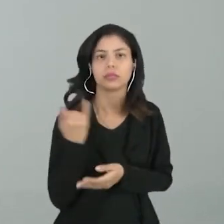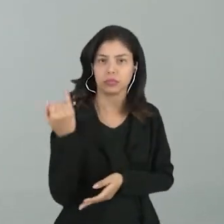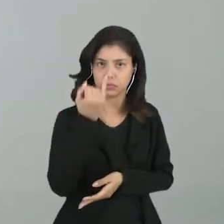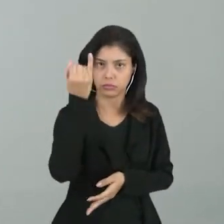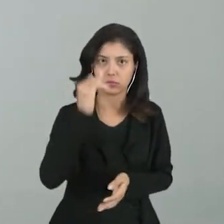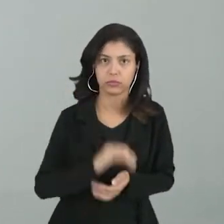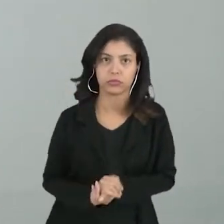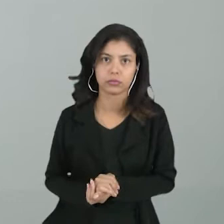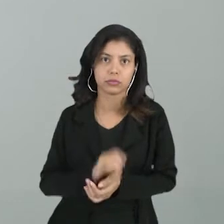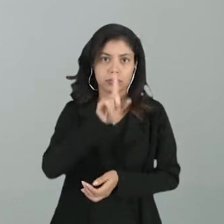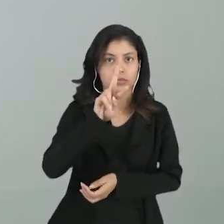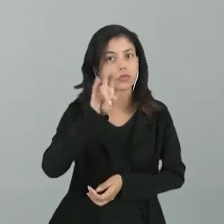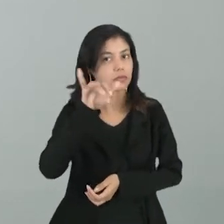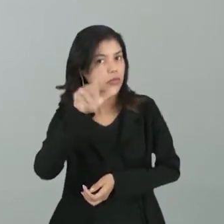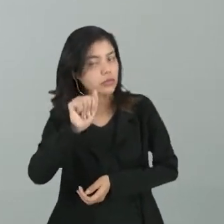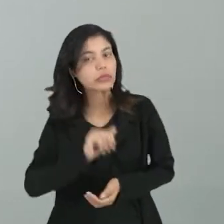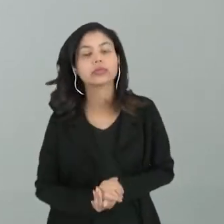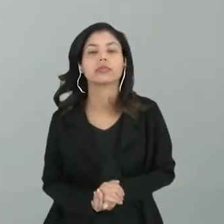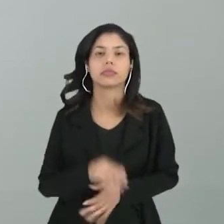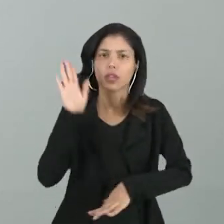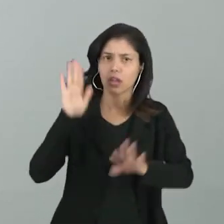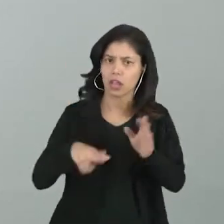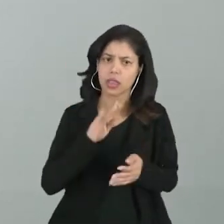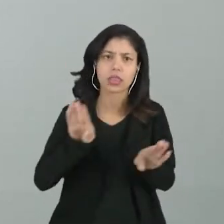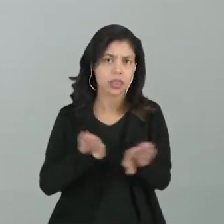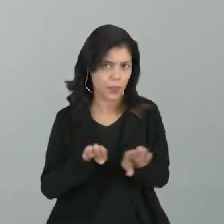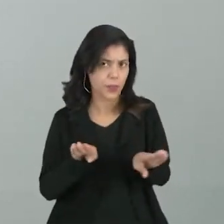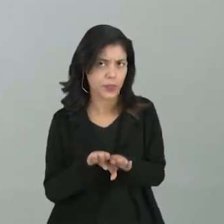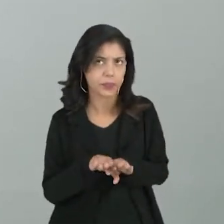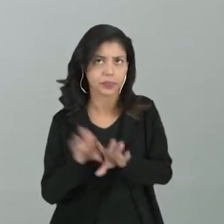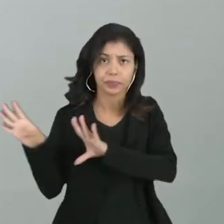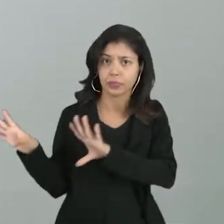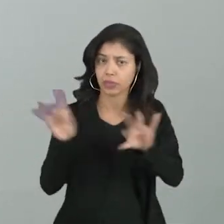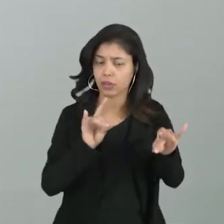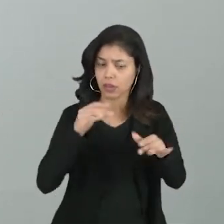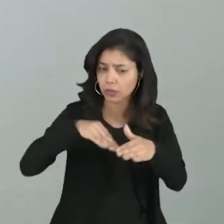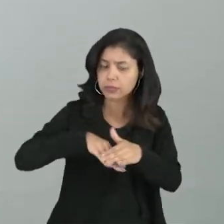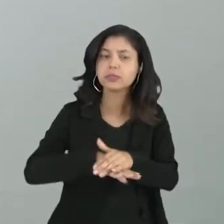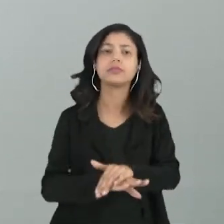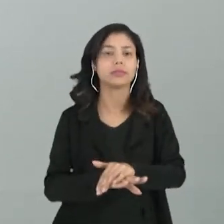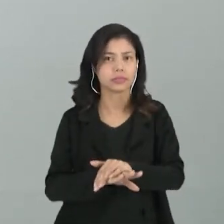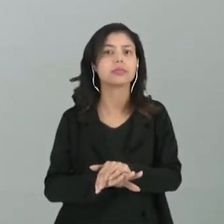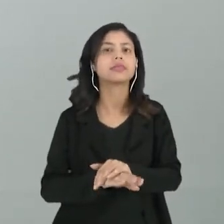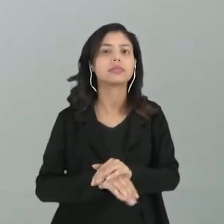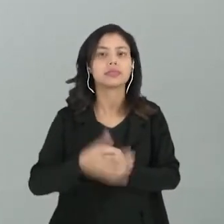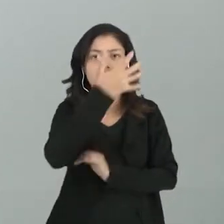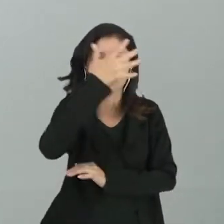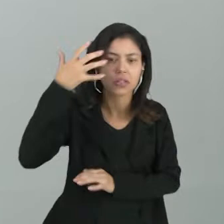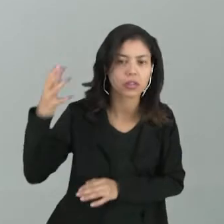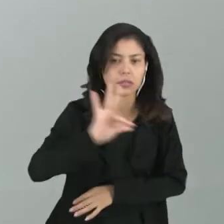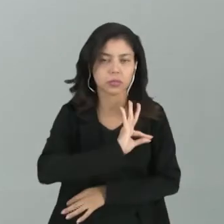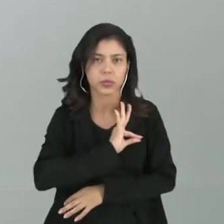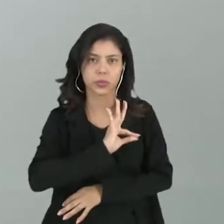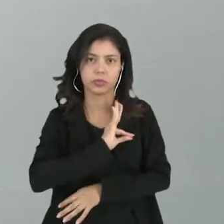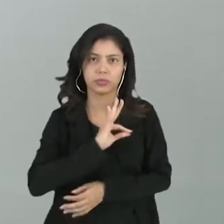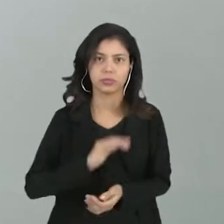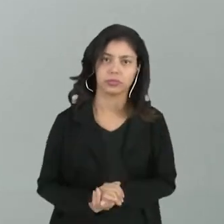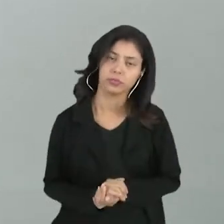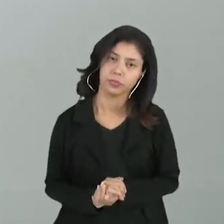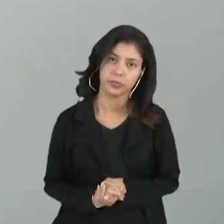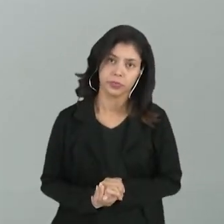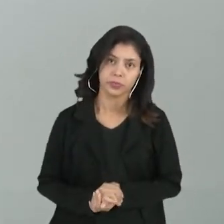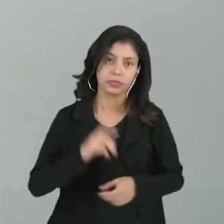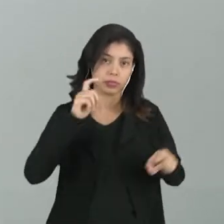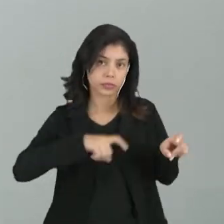principalmente aí ficou no litoral, as expedições também que vieram aí para guardar, né, nesse caráter militar aí